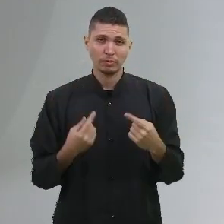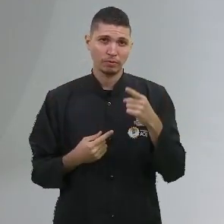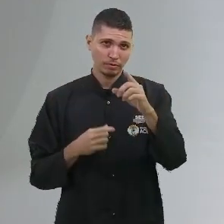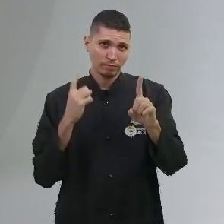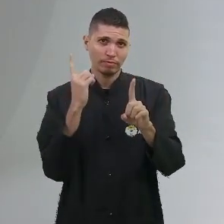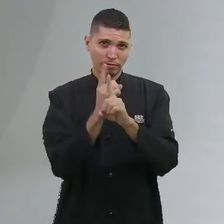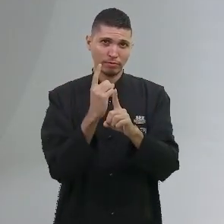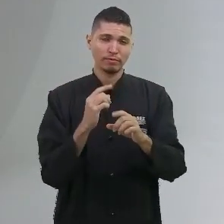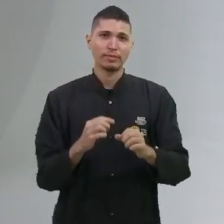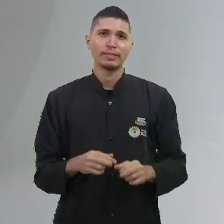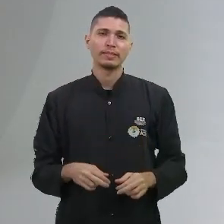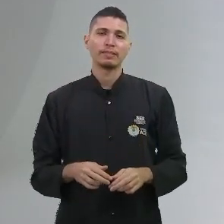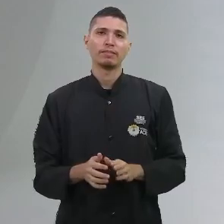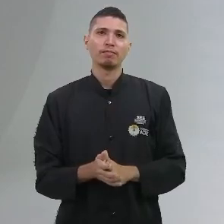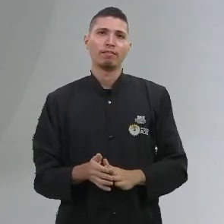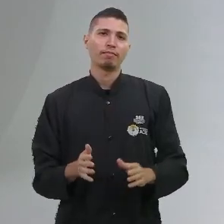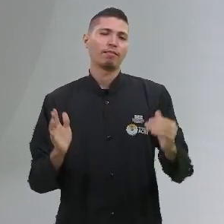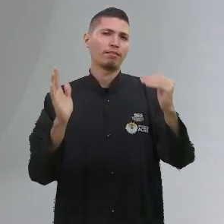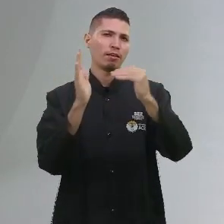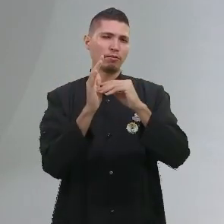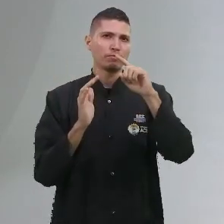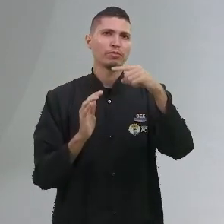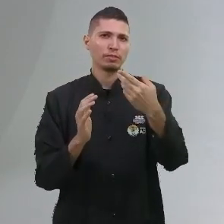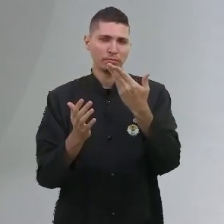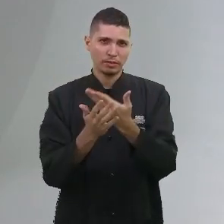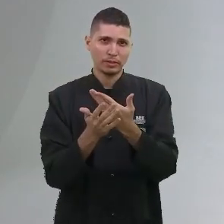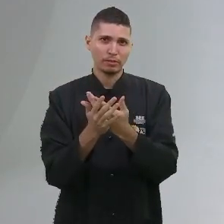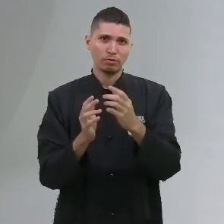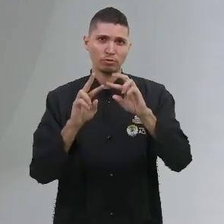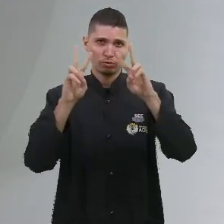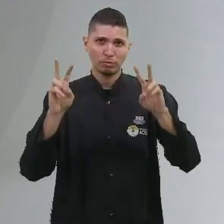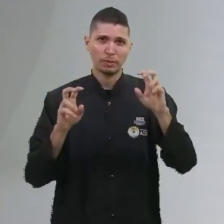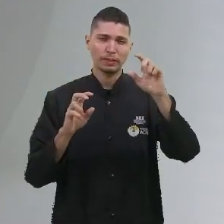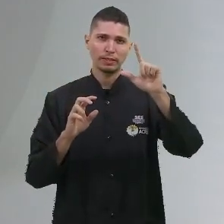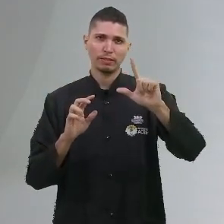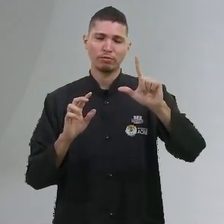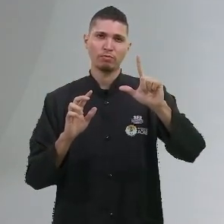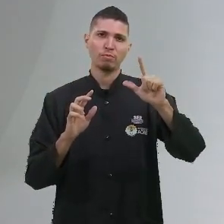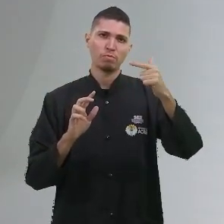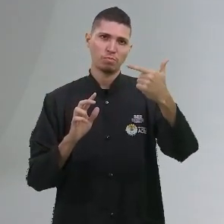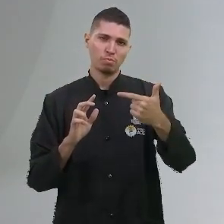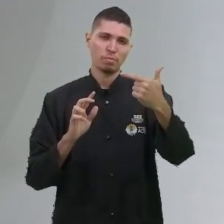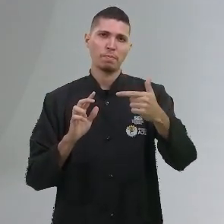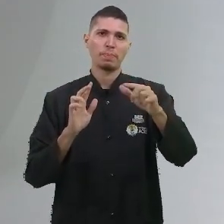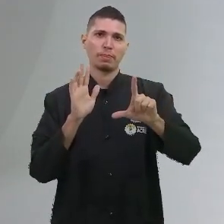na próxima aula. Na próxima aula nós vamos ver um pouquinho sobre a segunda lei de Newton. Um abraço e até mais.